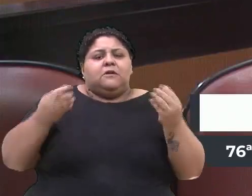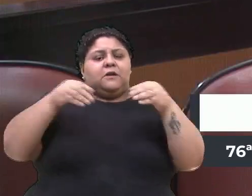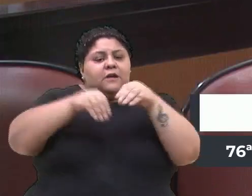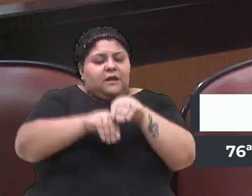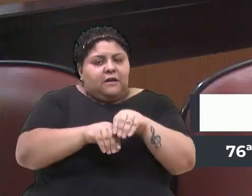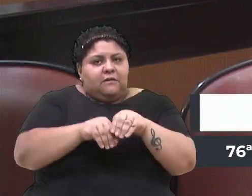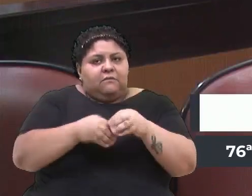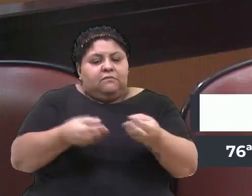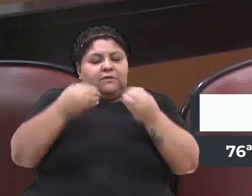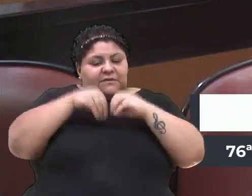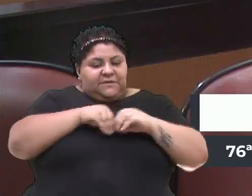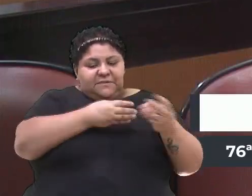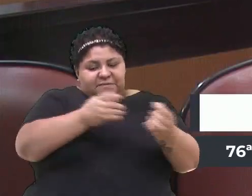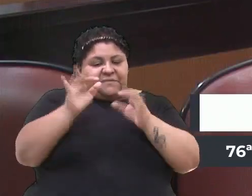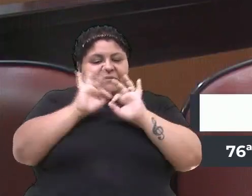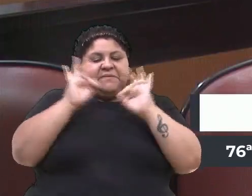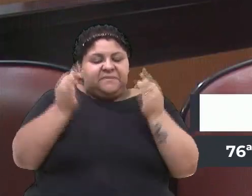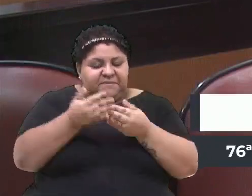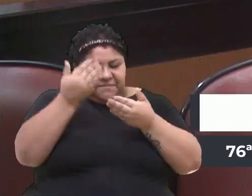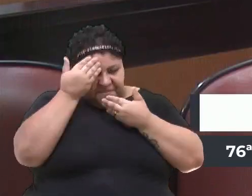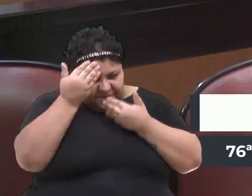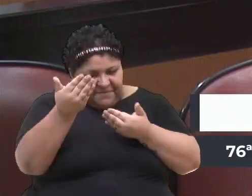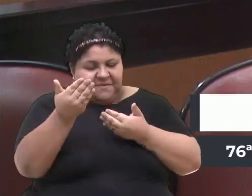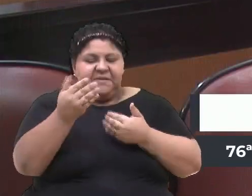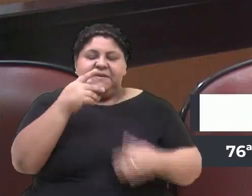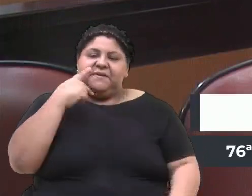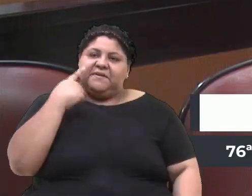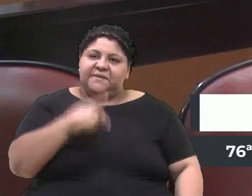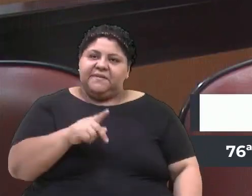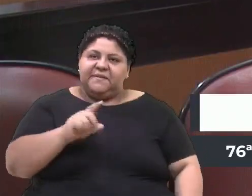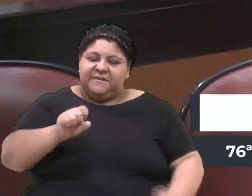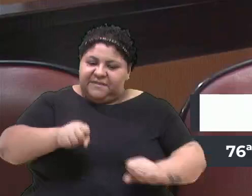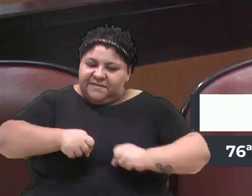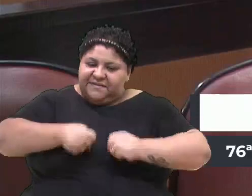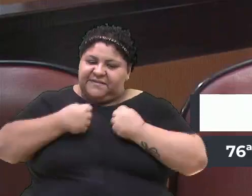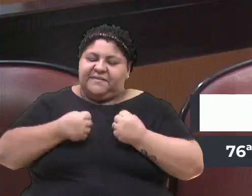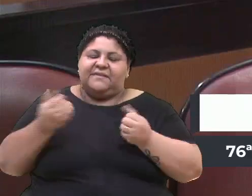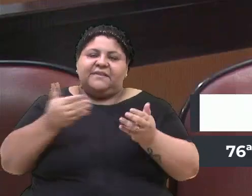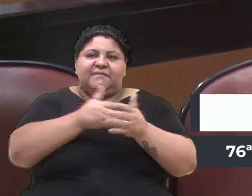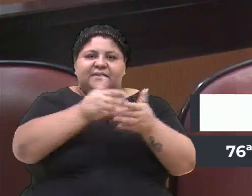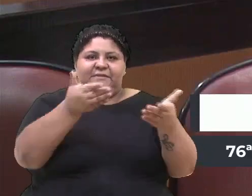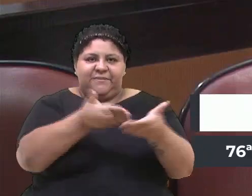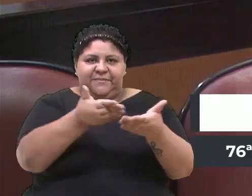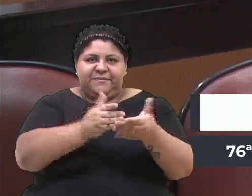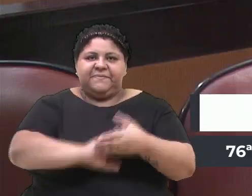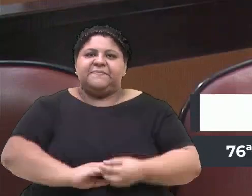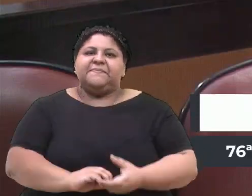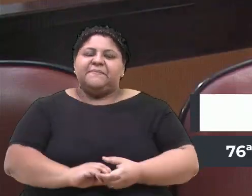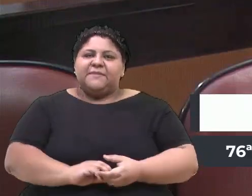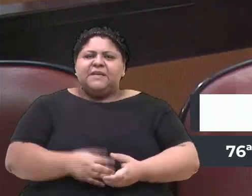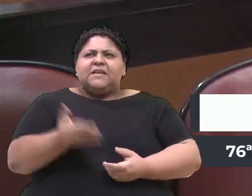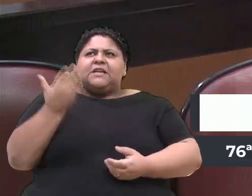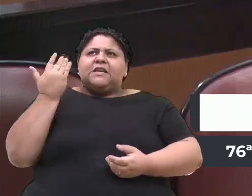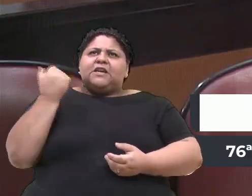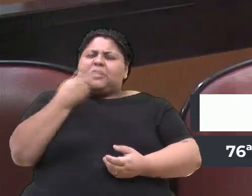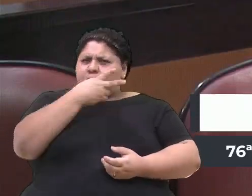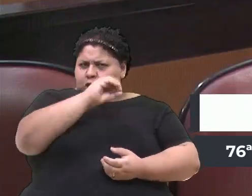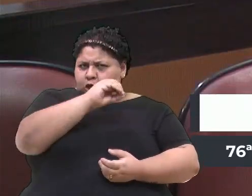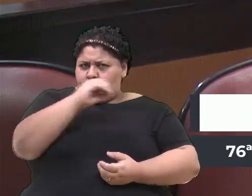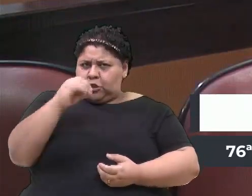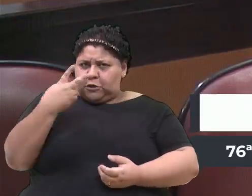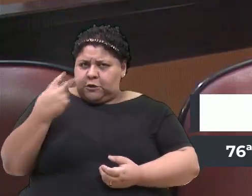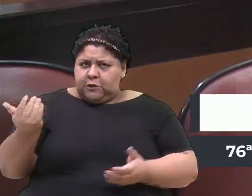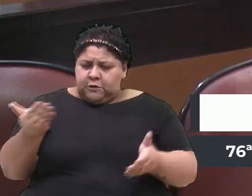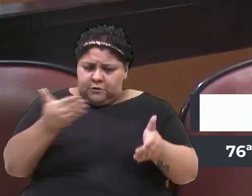famílias que são gratas por sua dedicação até hoje. Em meados de 2002, chegou